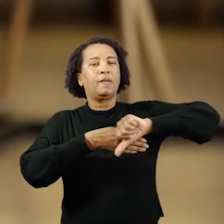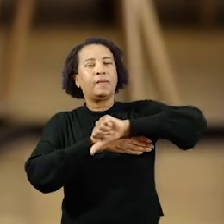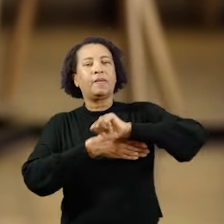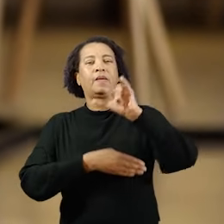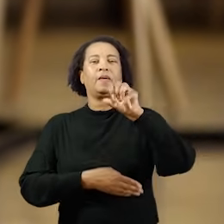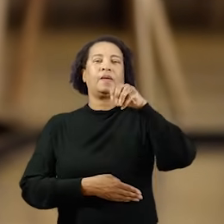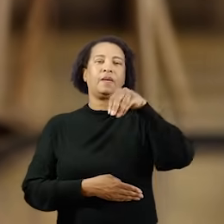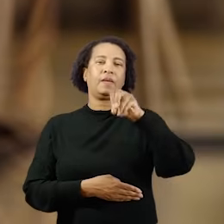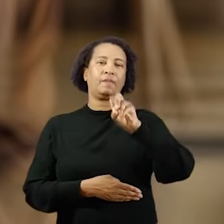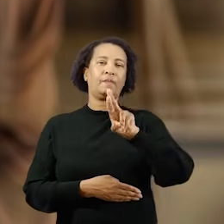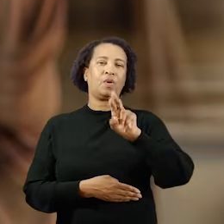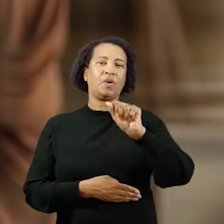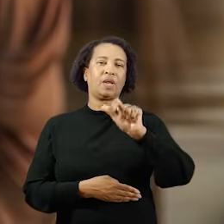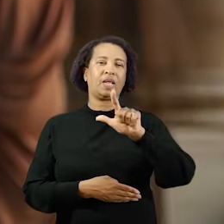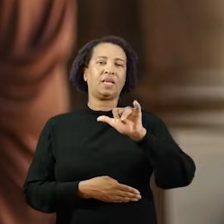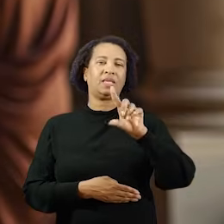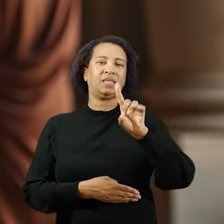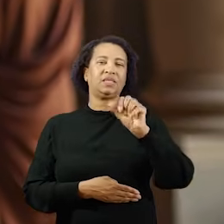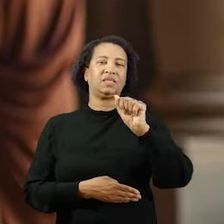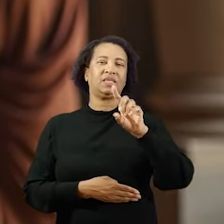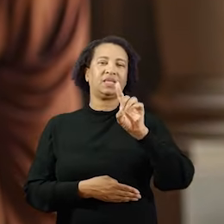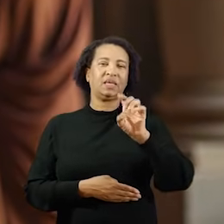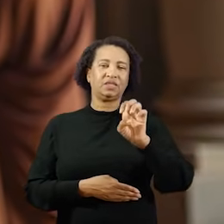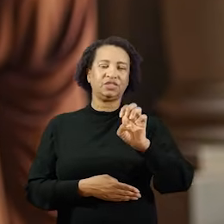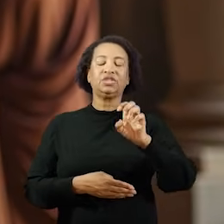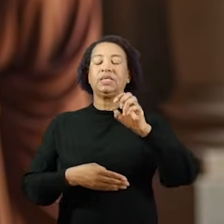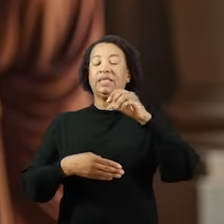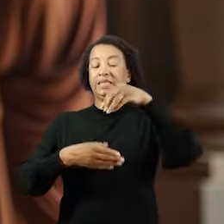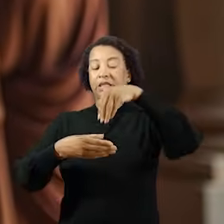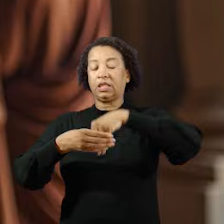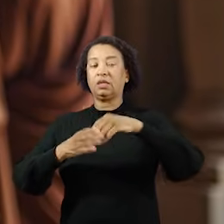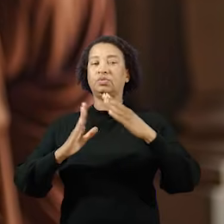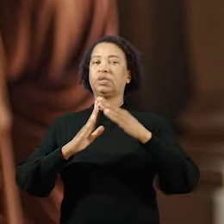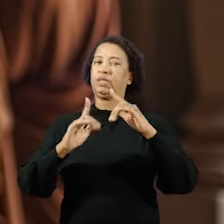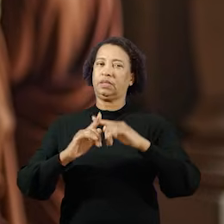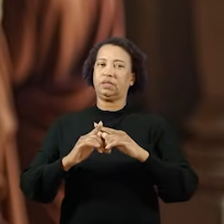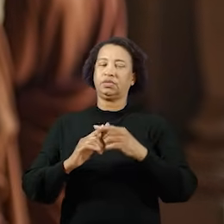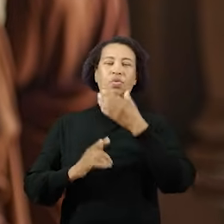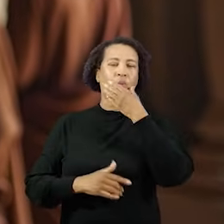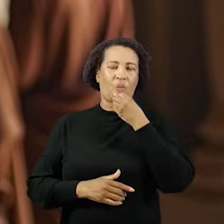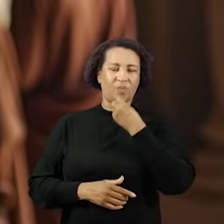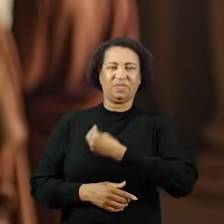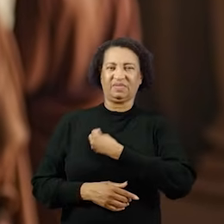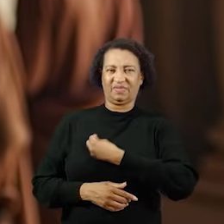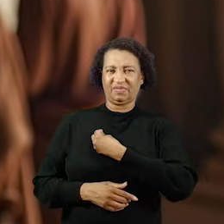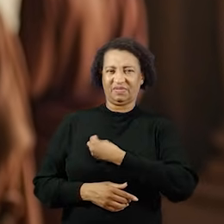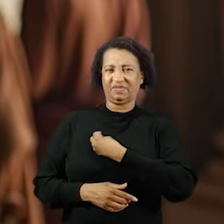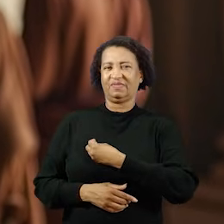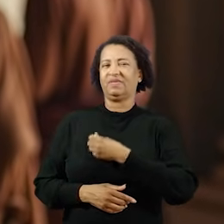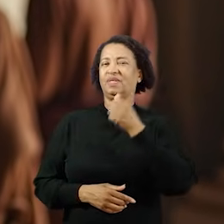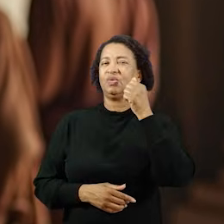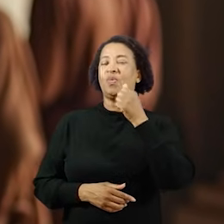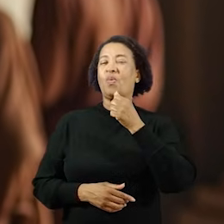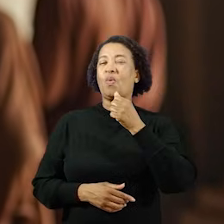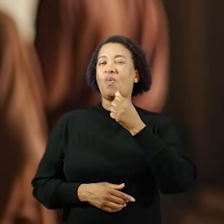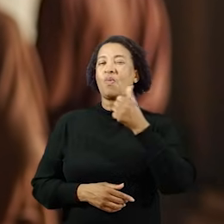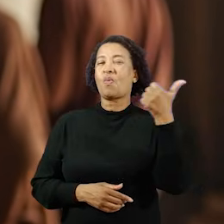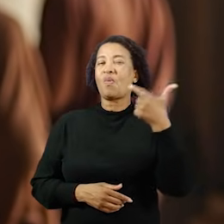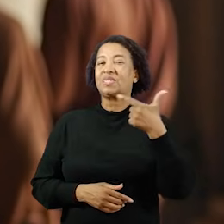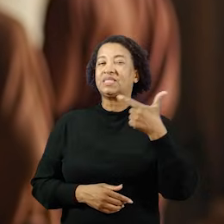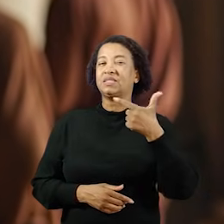igreja. Aparentemente, um dos líderes da igreja estava vivendo com a mulher do seu pai, a sua